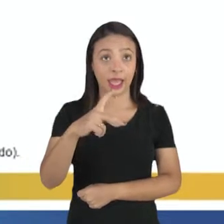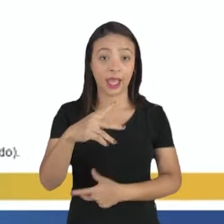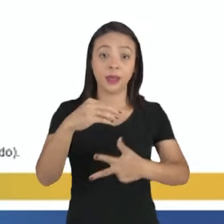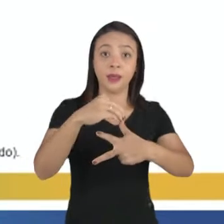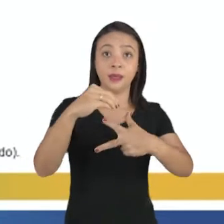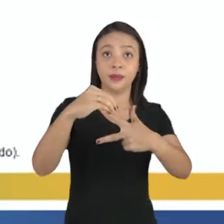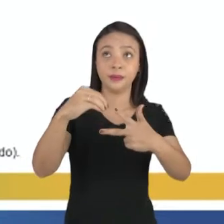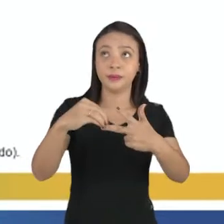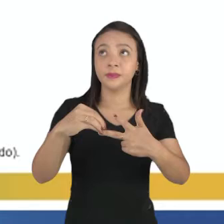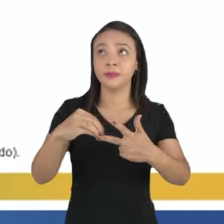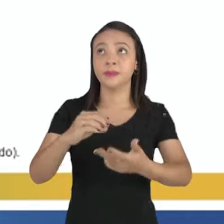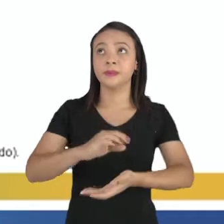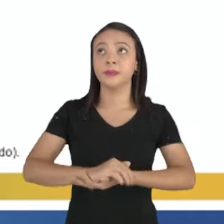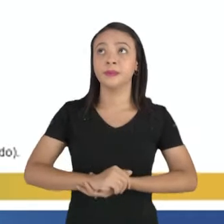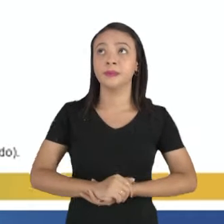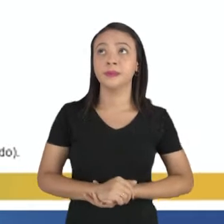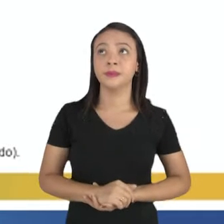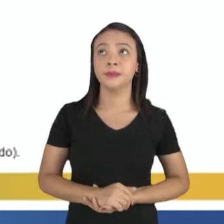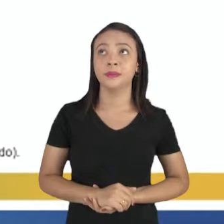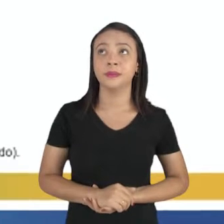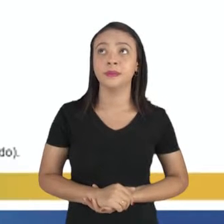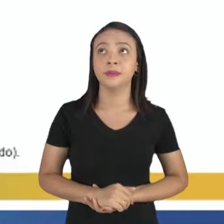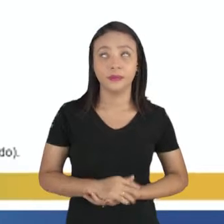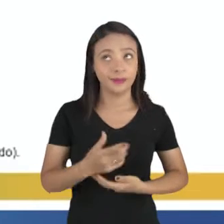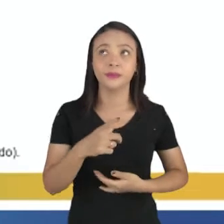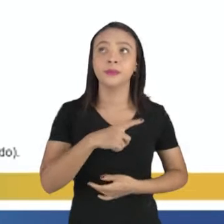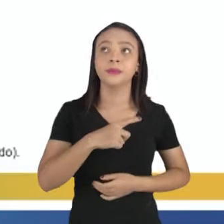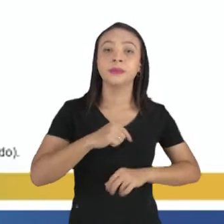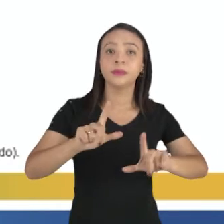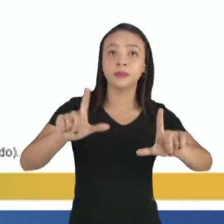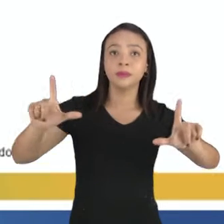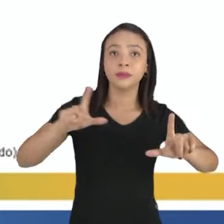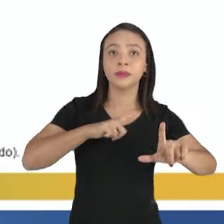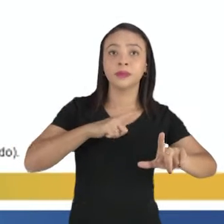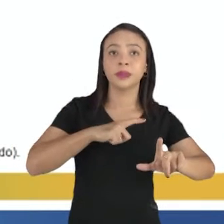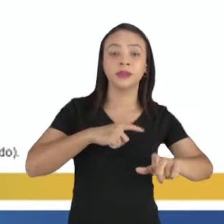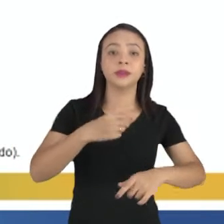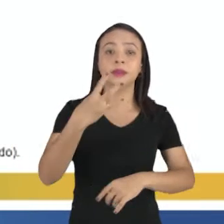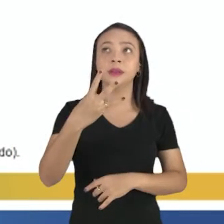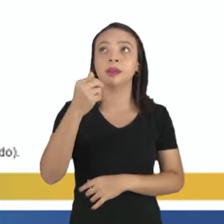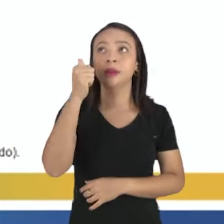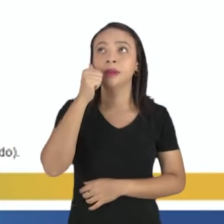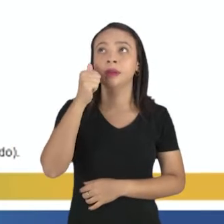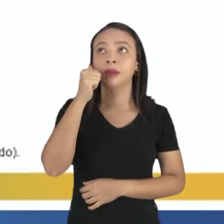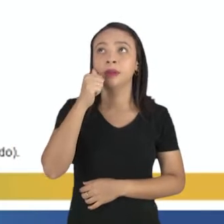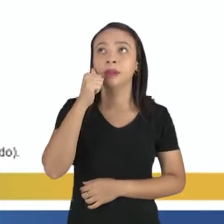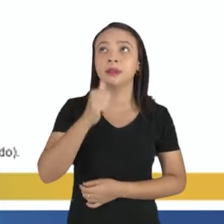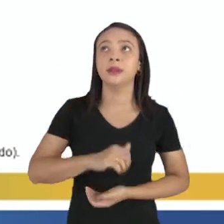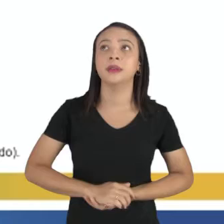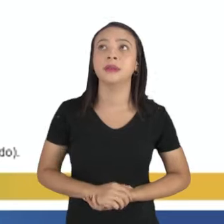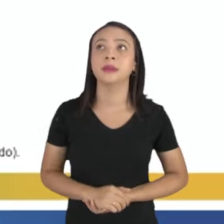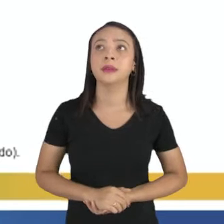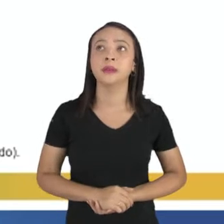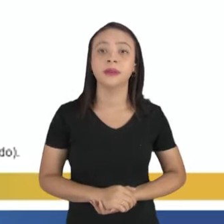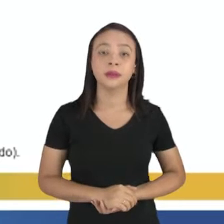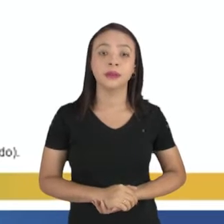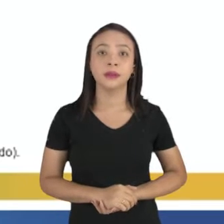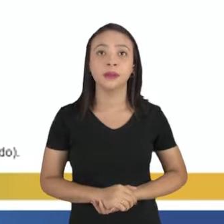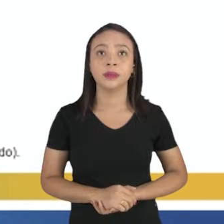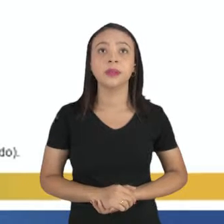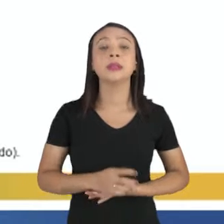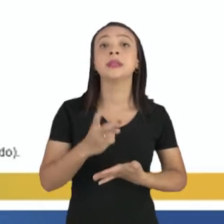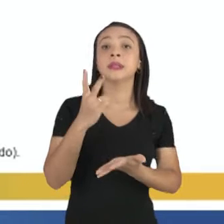lá. Aqui nós temos esse cartaz, temos 3 mulheres, observem as mulheres. Sempre